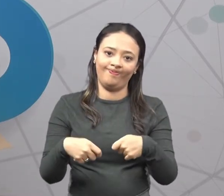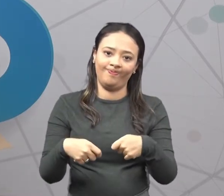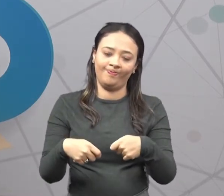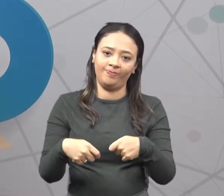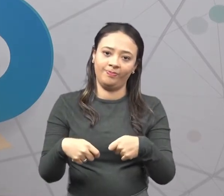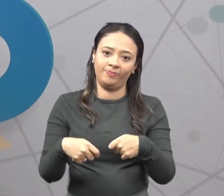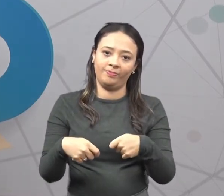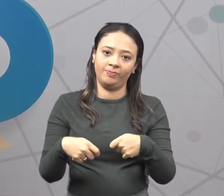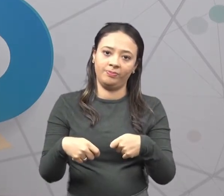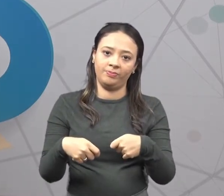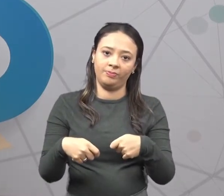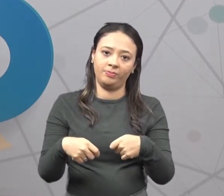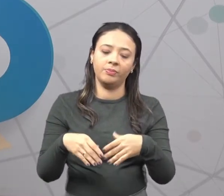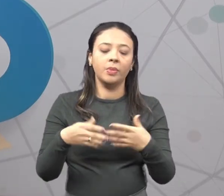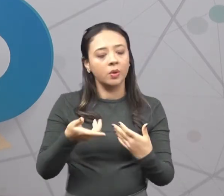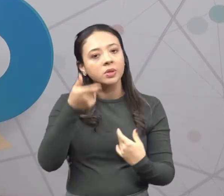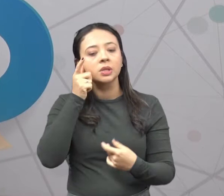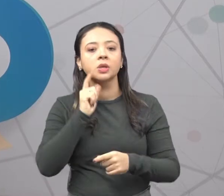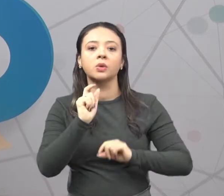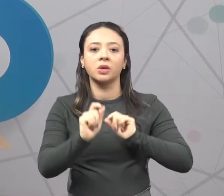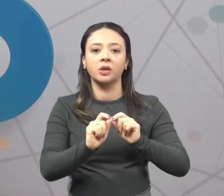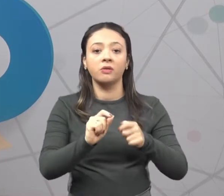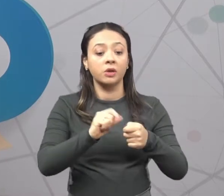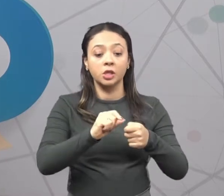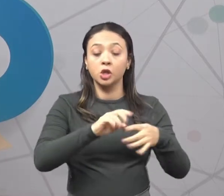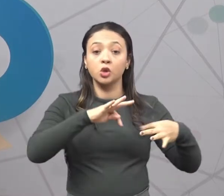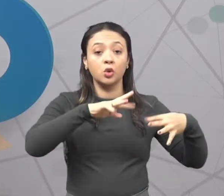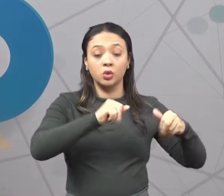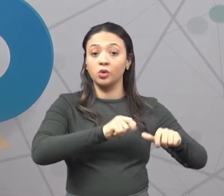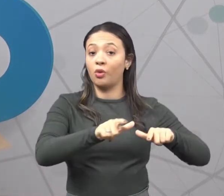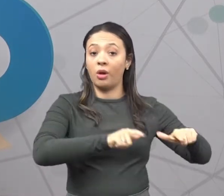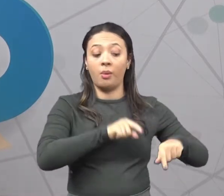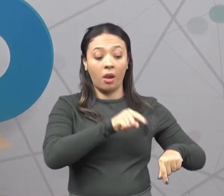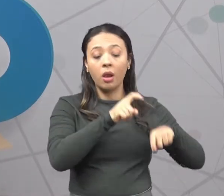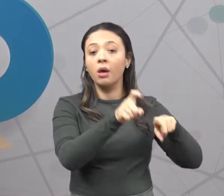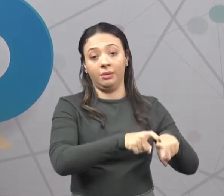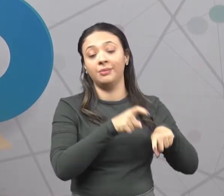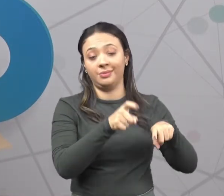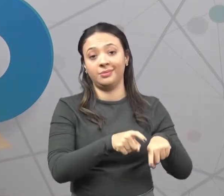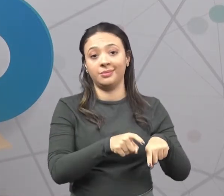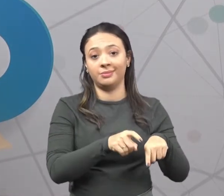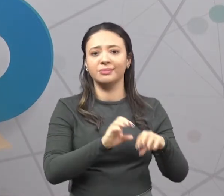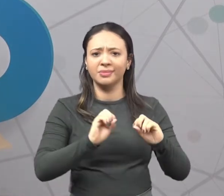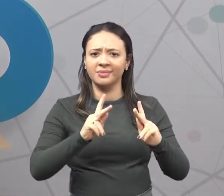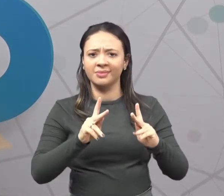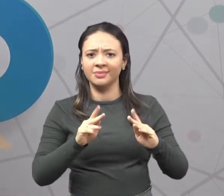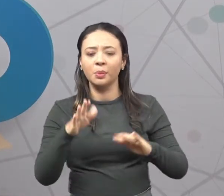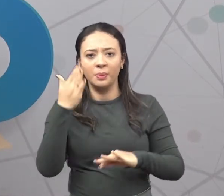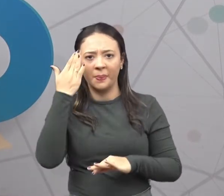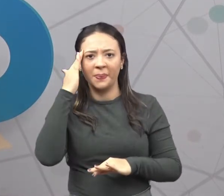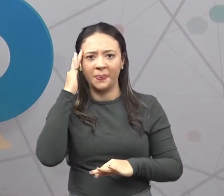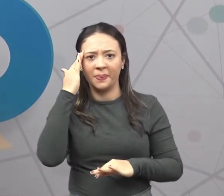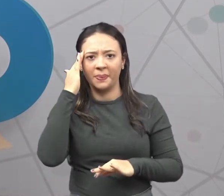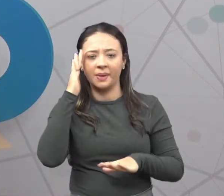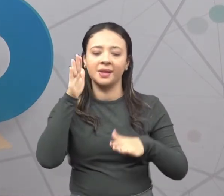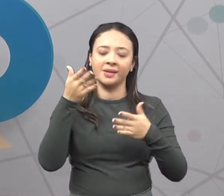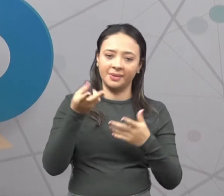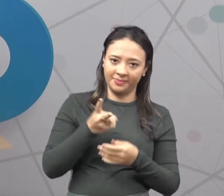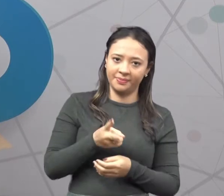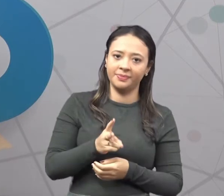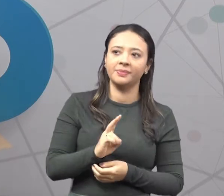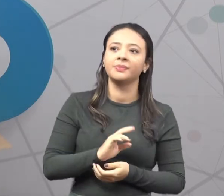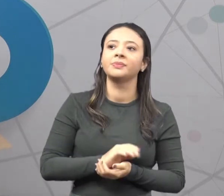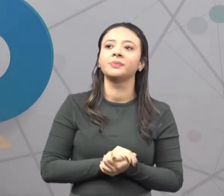desses produtos para realizar as suas atividades no campo. Tudo bem até aqui? Então vamos